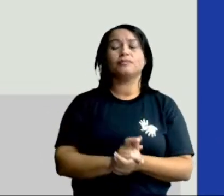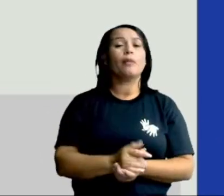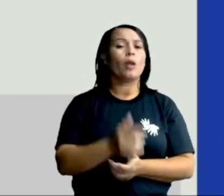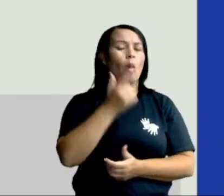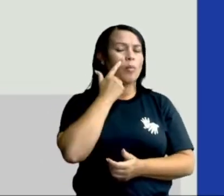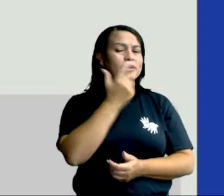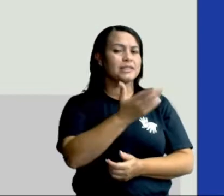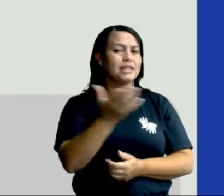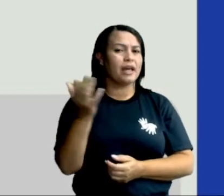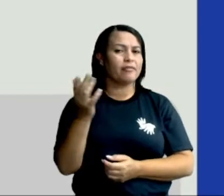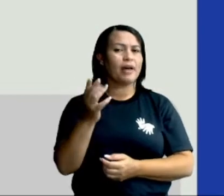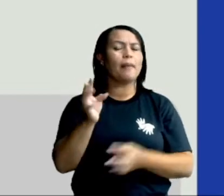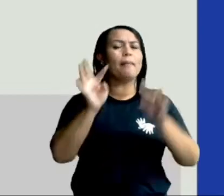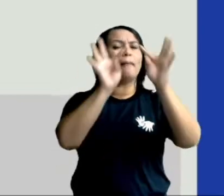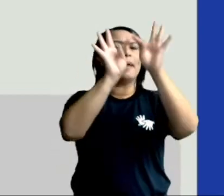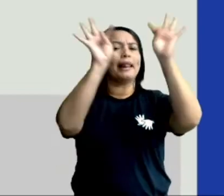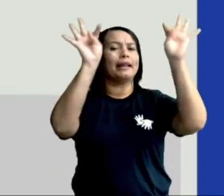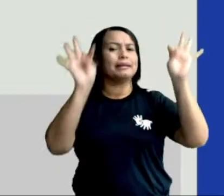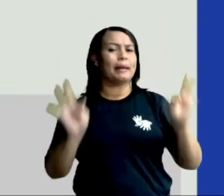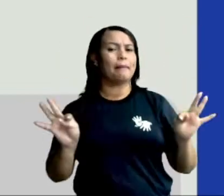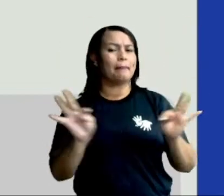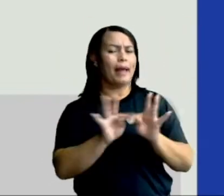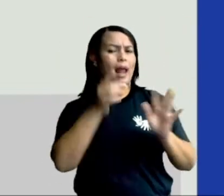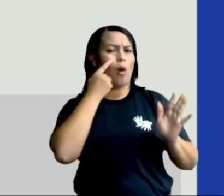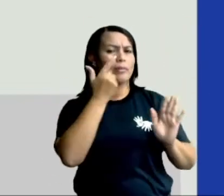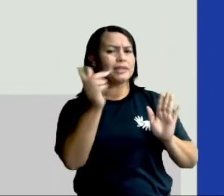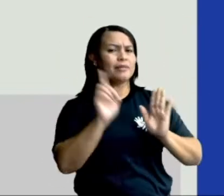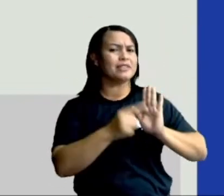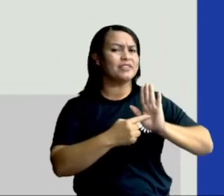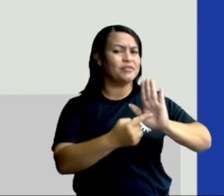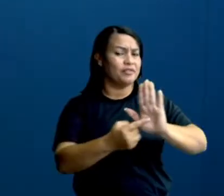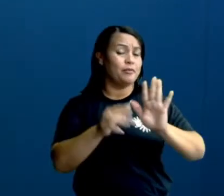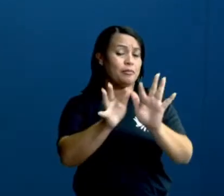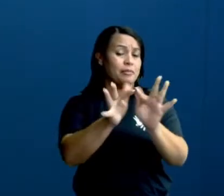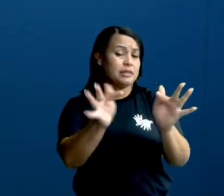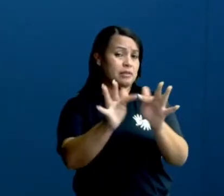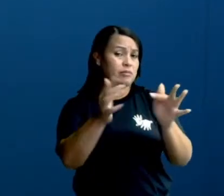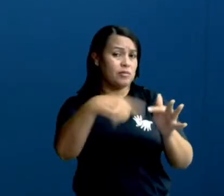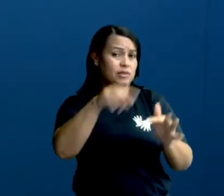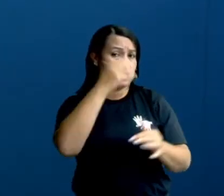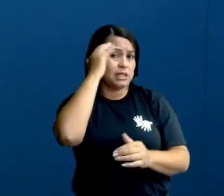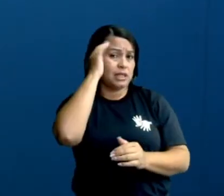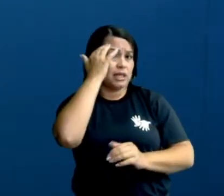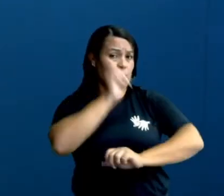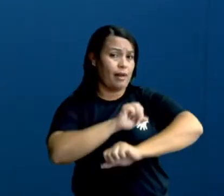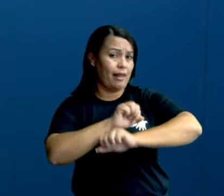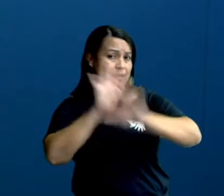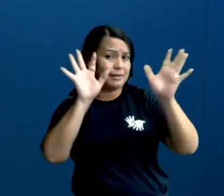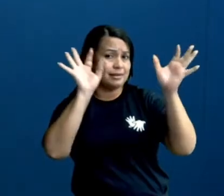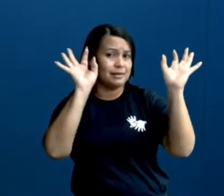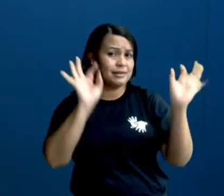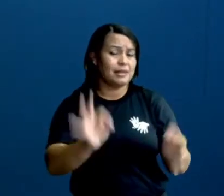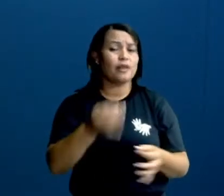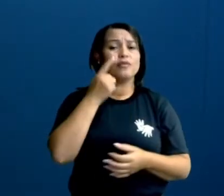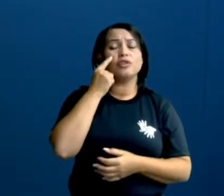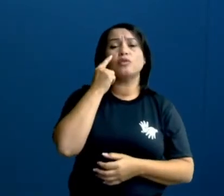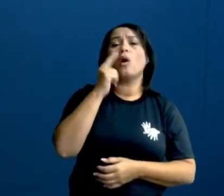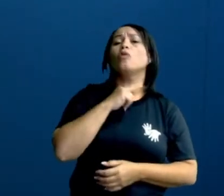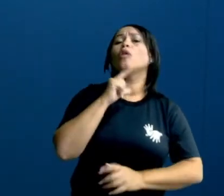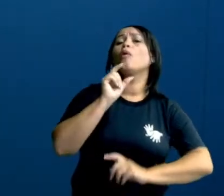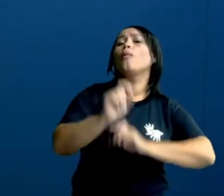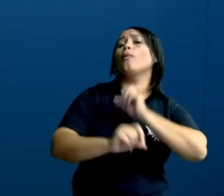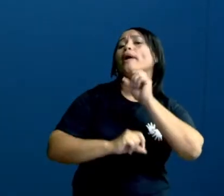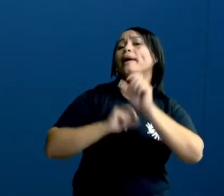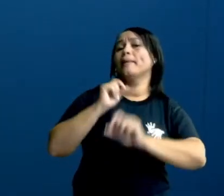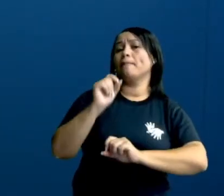só. Aqui eu fiz essa tabelinha aqui para ficar mais simples para vocês entenderem, tá certo? Eu tenho o seguinte,